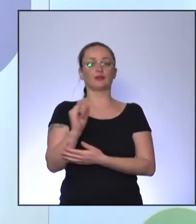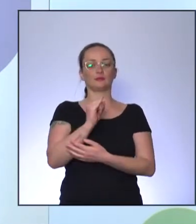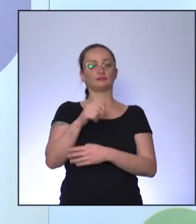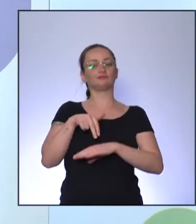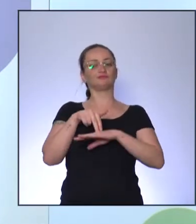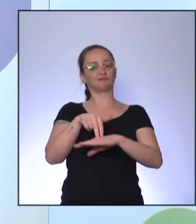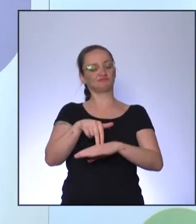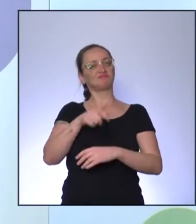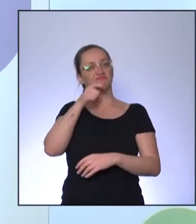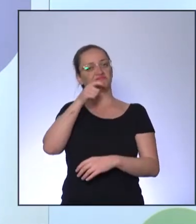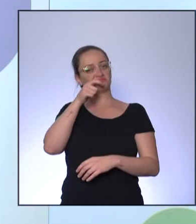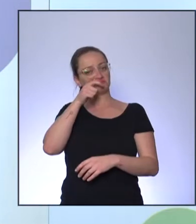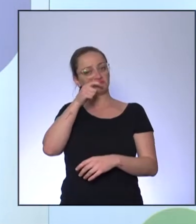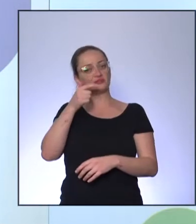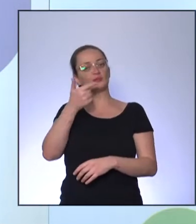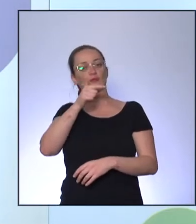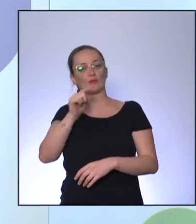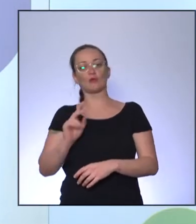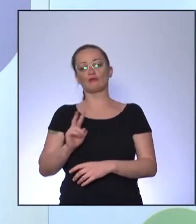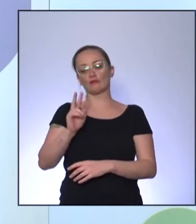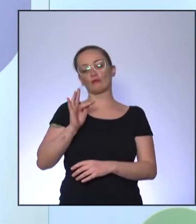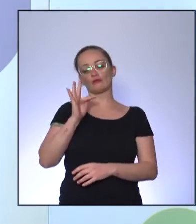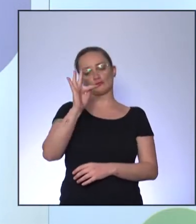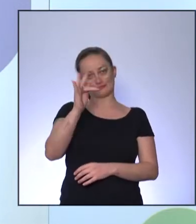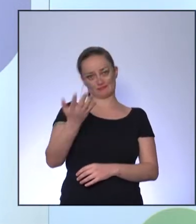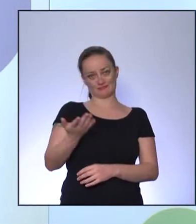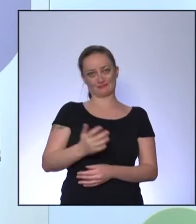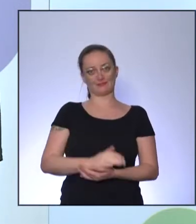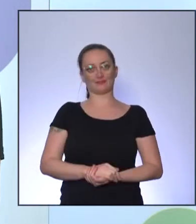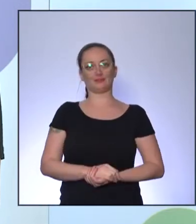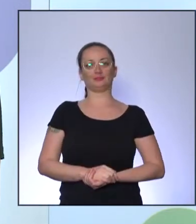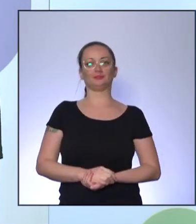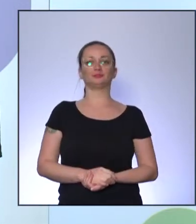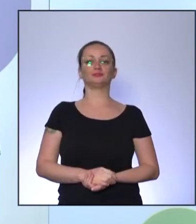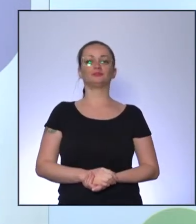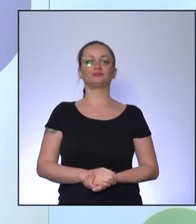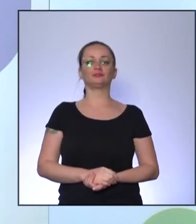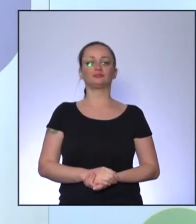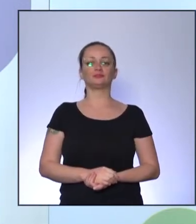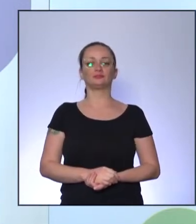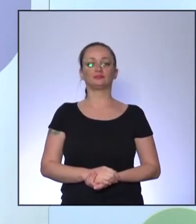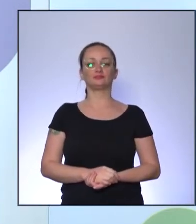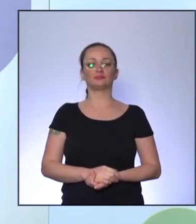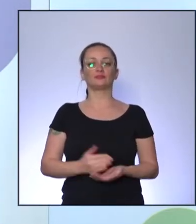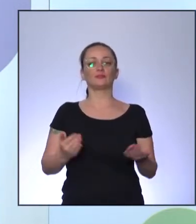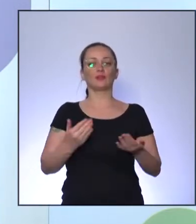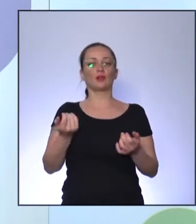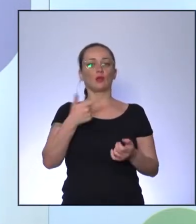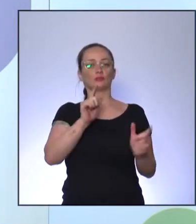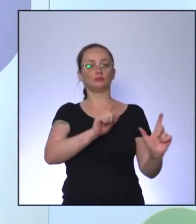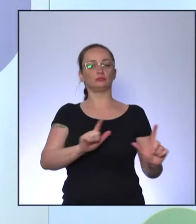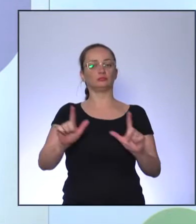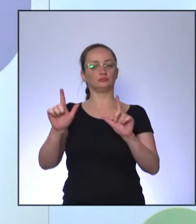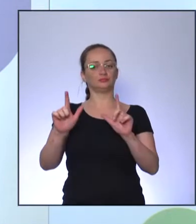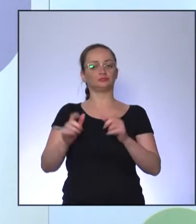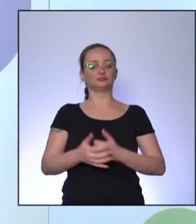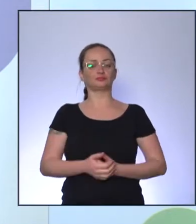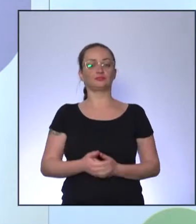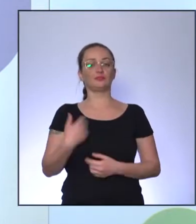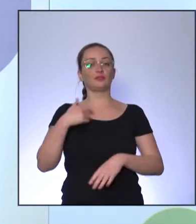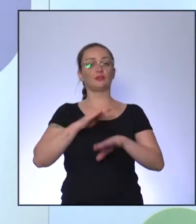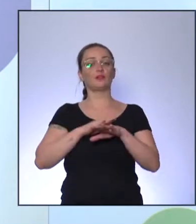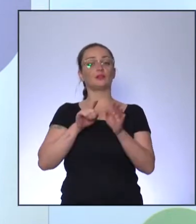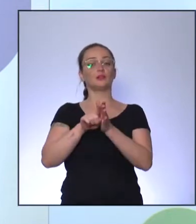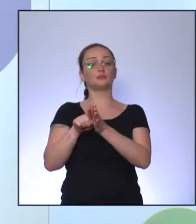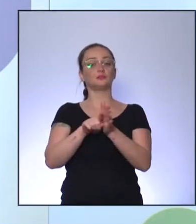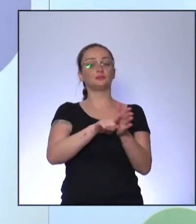protagonismo interessante e os outros valorizando a questão do futuro. Vou passar para a outra tela e a gente vai fazer uma